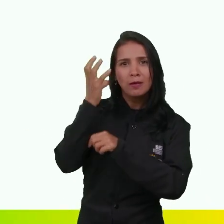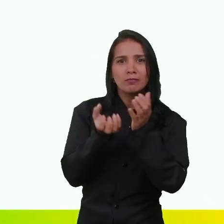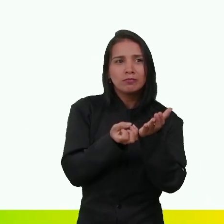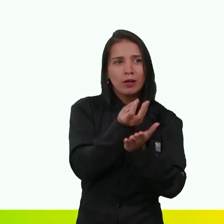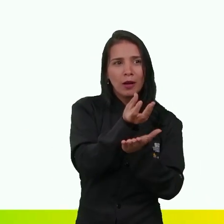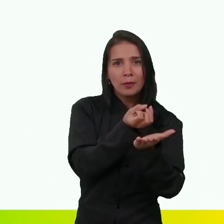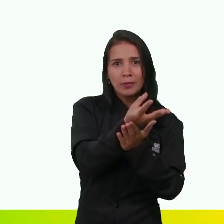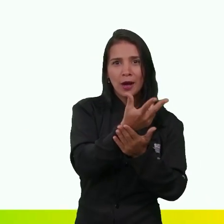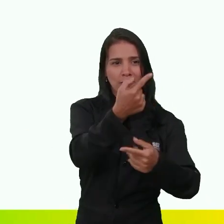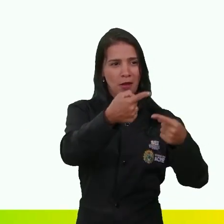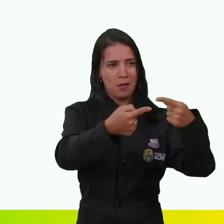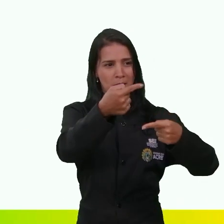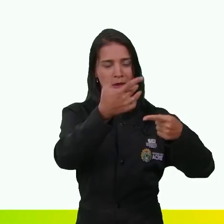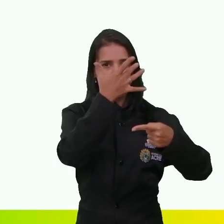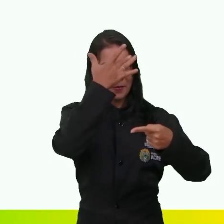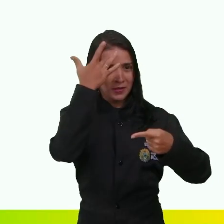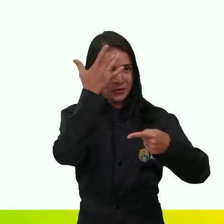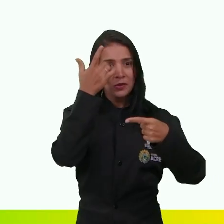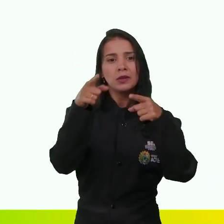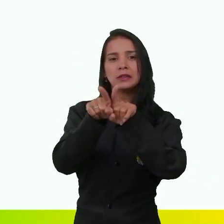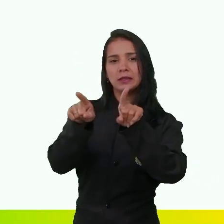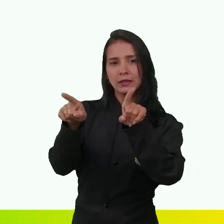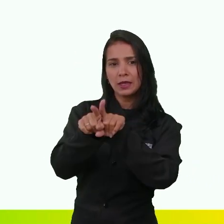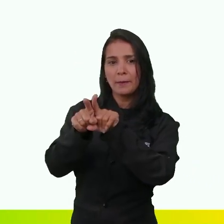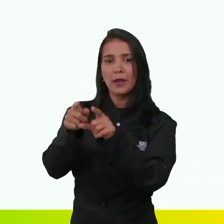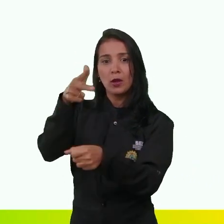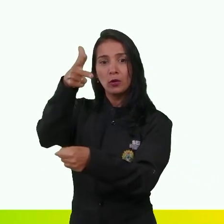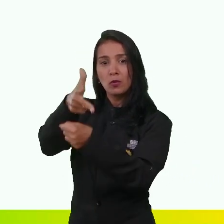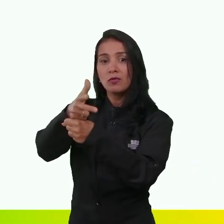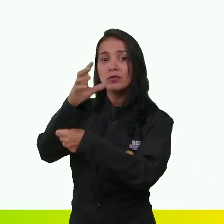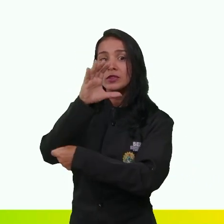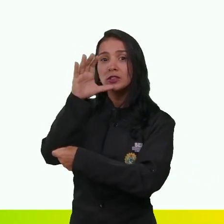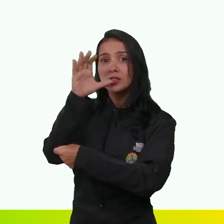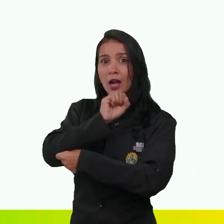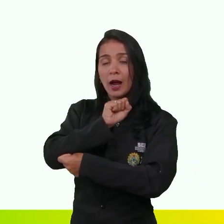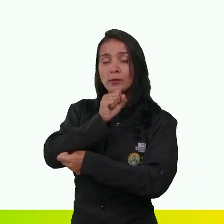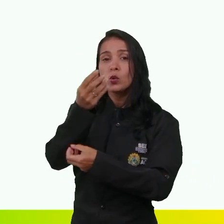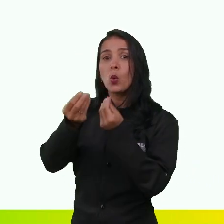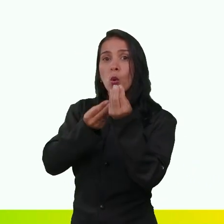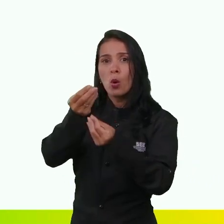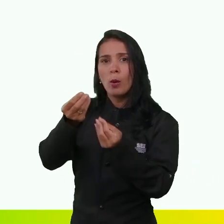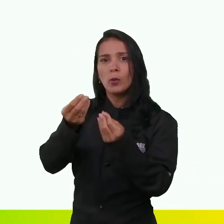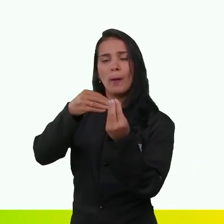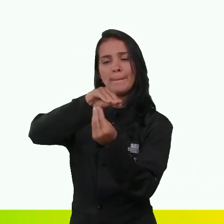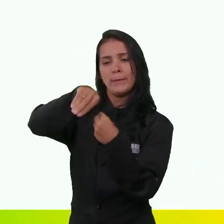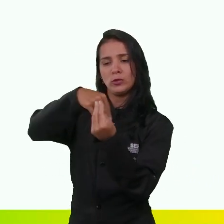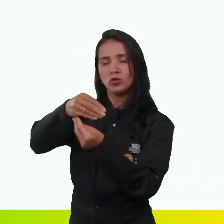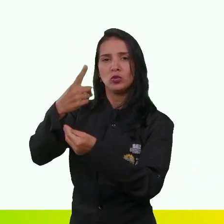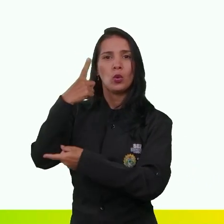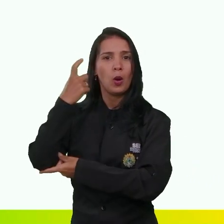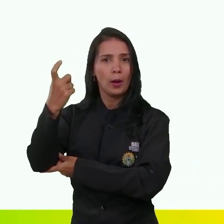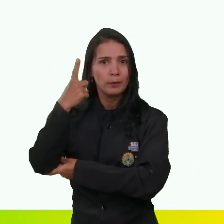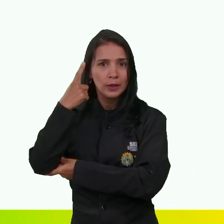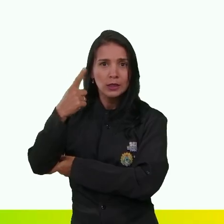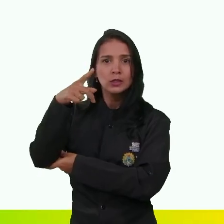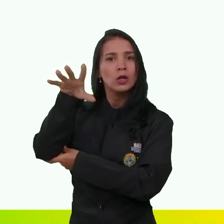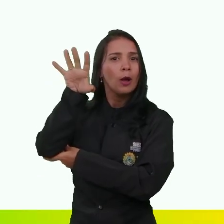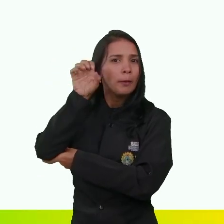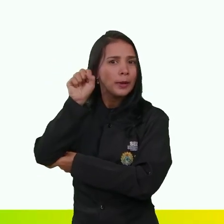oral. No TikTok, em vídeo multimodal, o que é isso? A mistura de som, imagem e